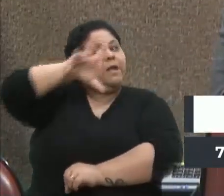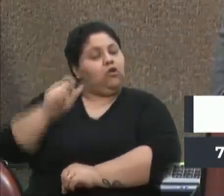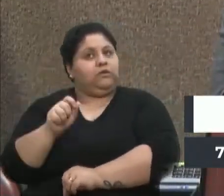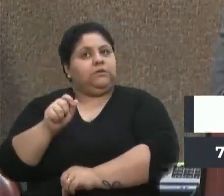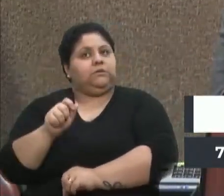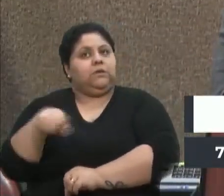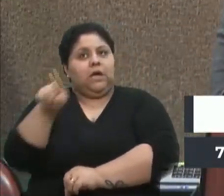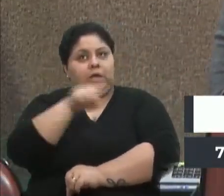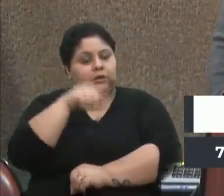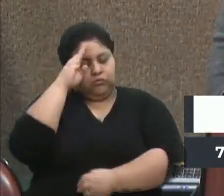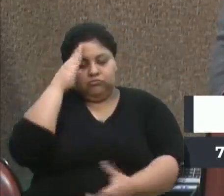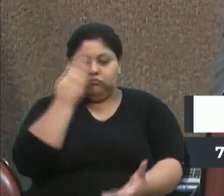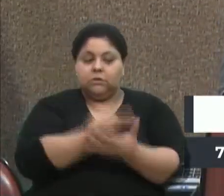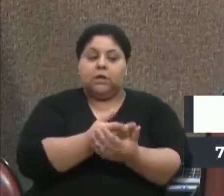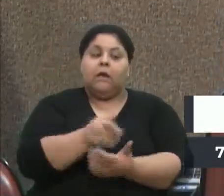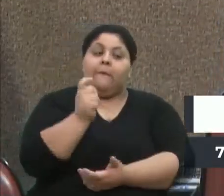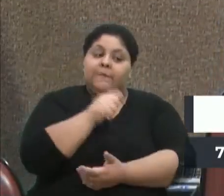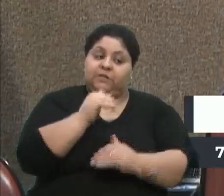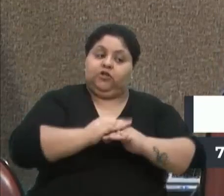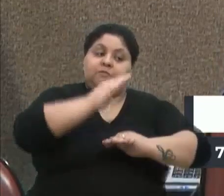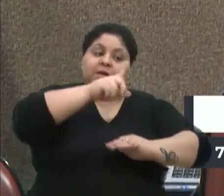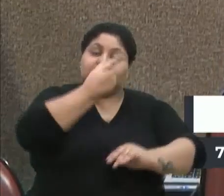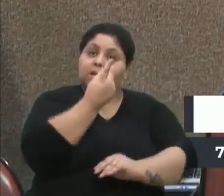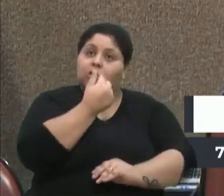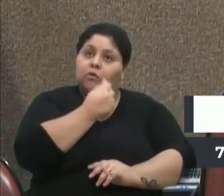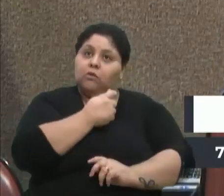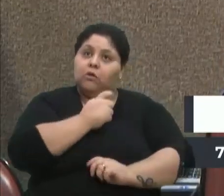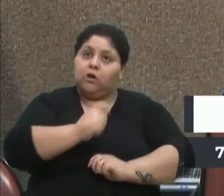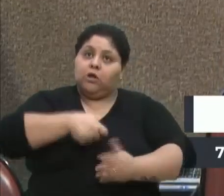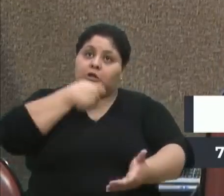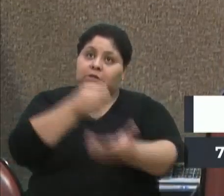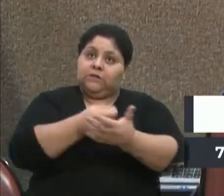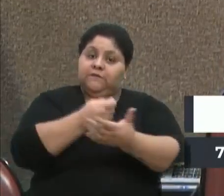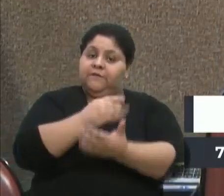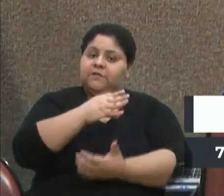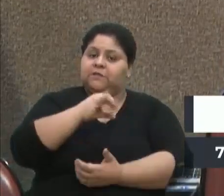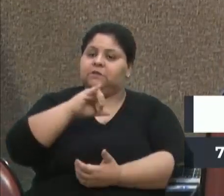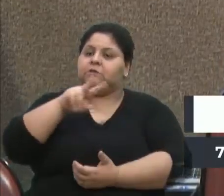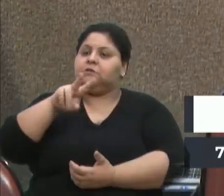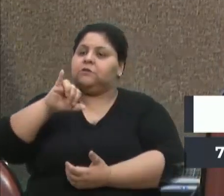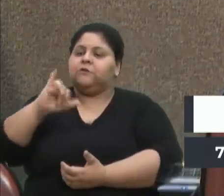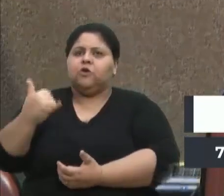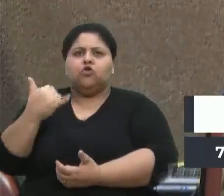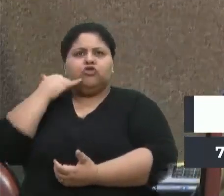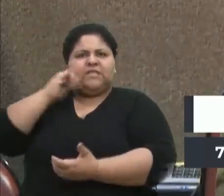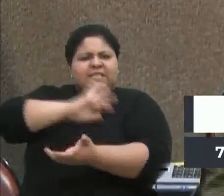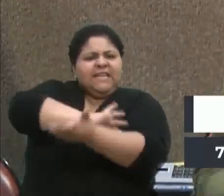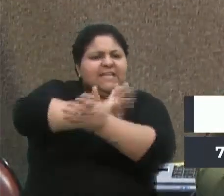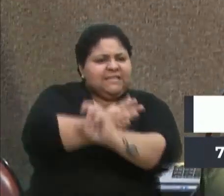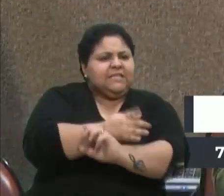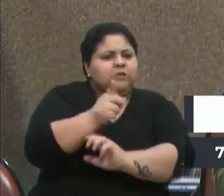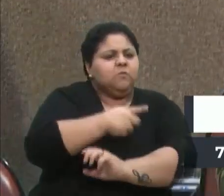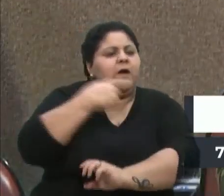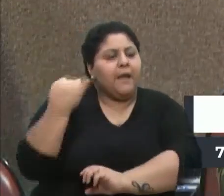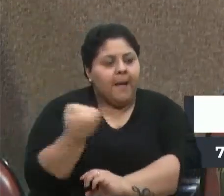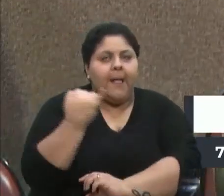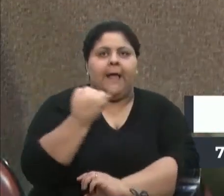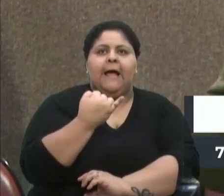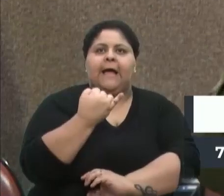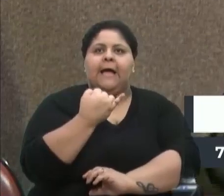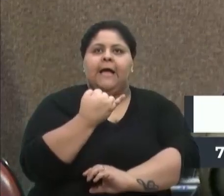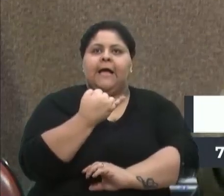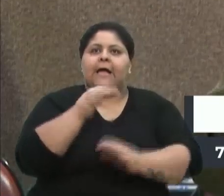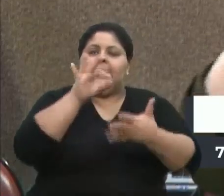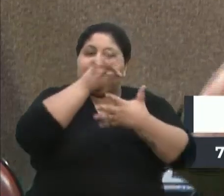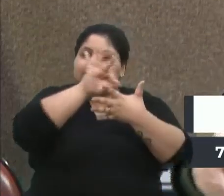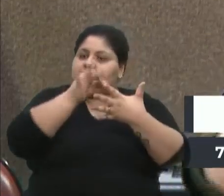mais recursos para a defesa civil, que o Disque Racismo é importante. Agora, essas pautas, elas não impedem que a gente